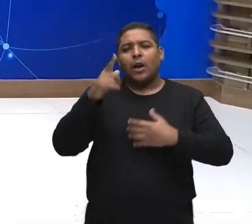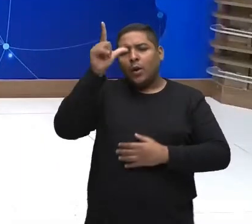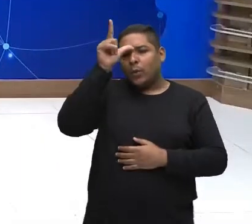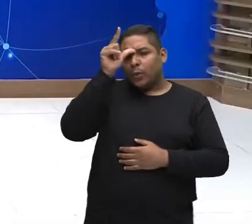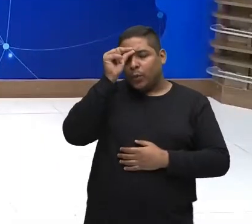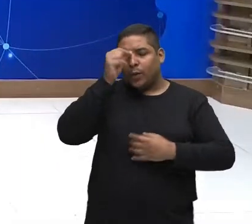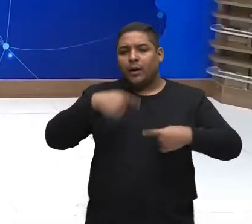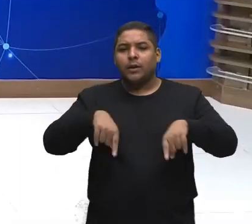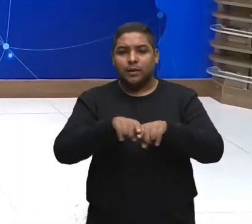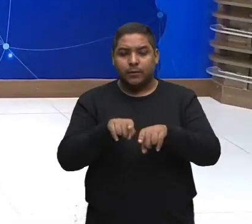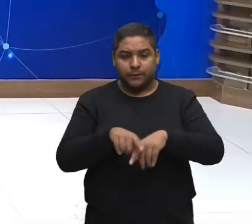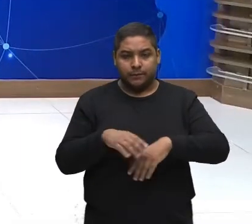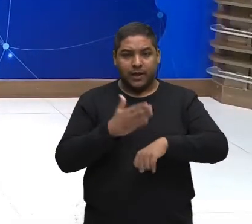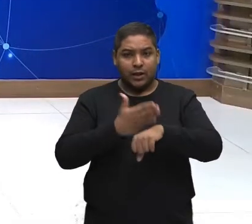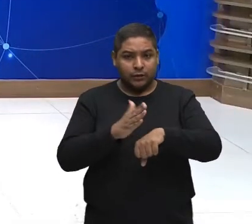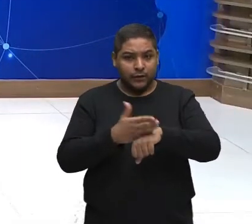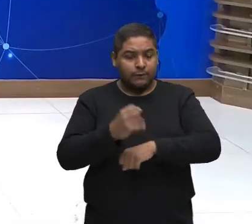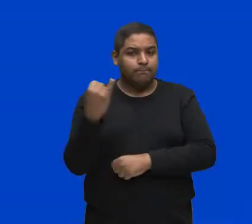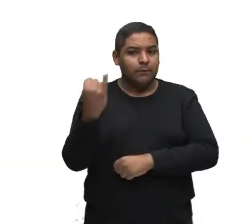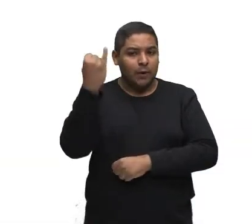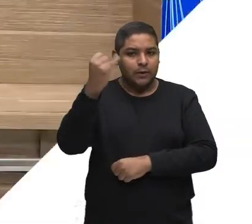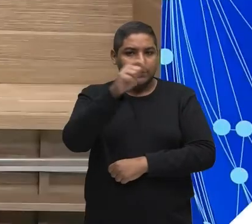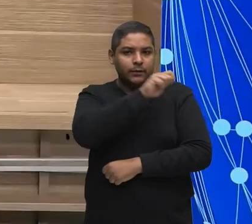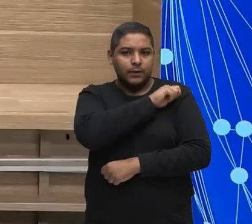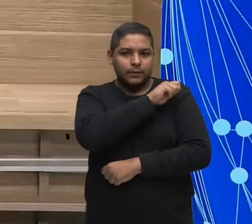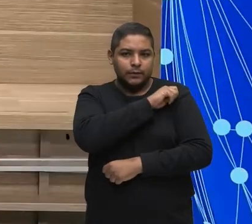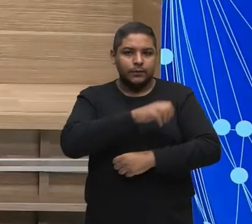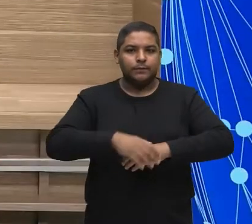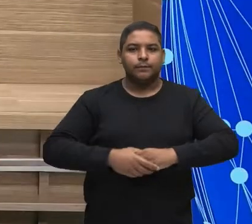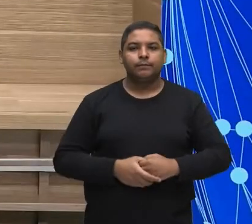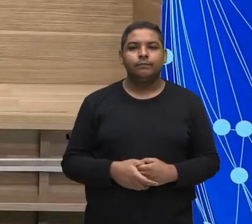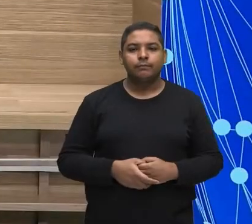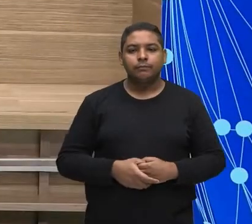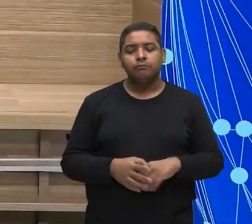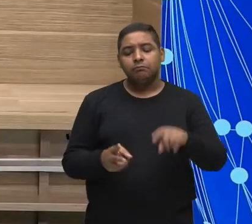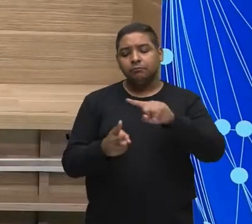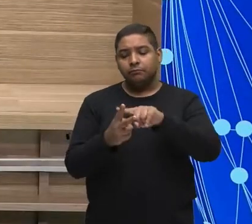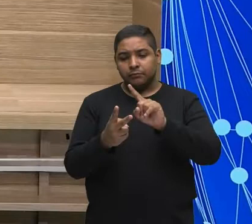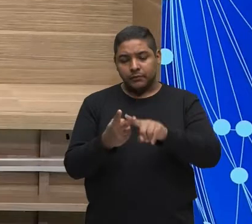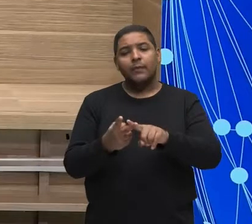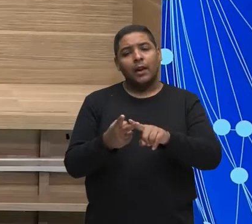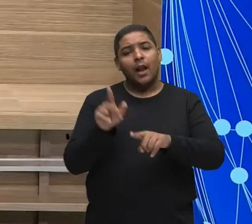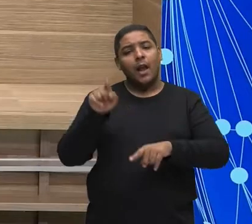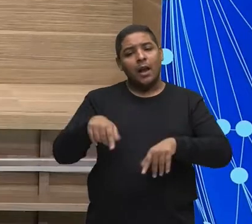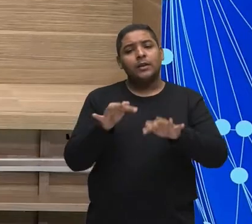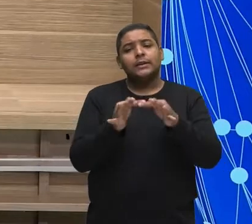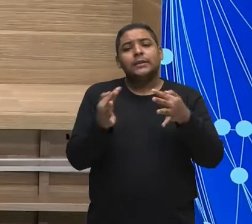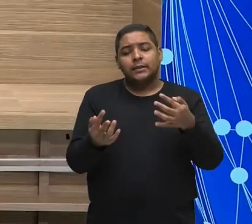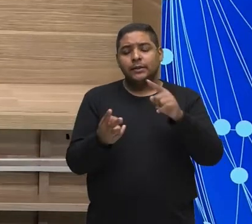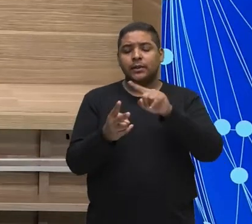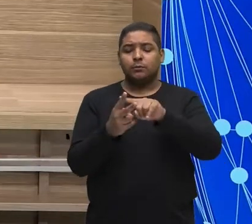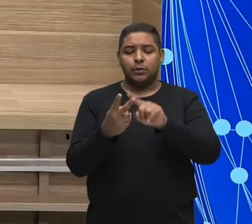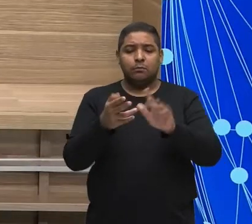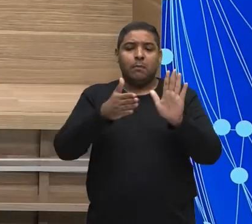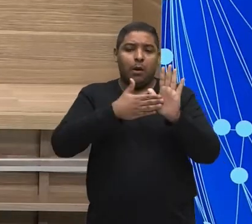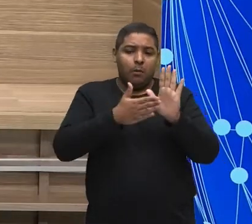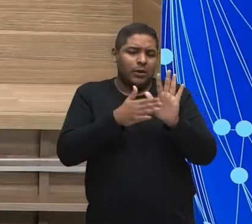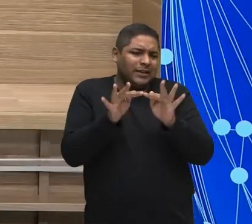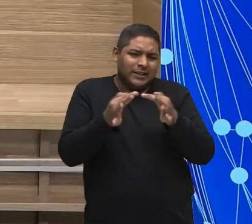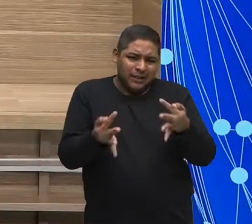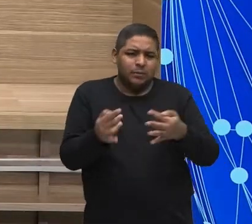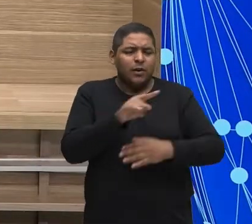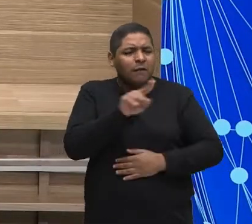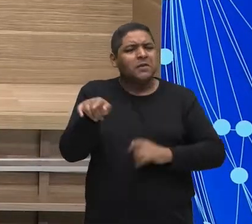muito importante para os nossos alunos. E essas são atividades simples, duas propostas simples que você